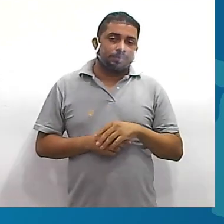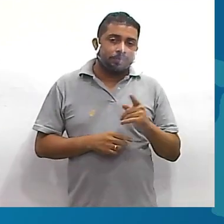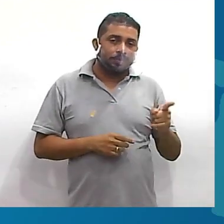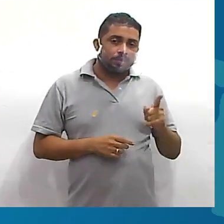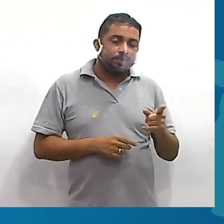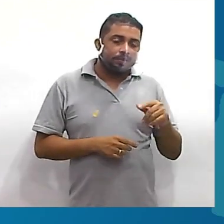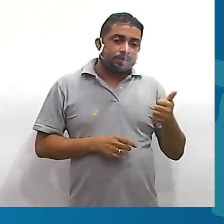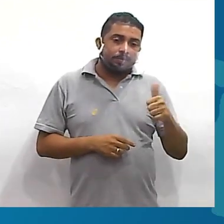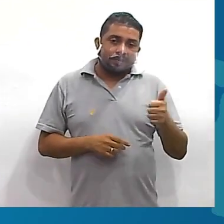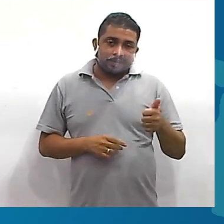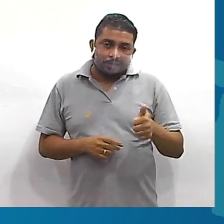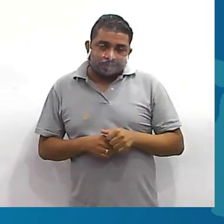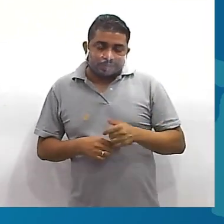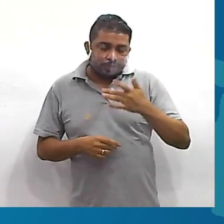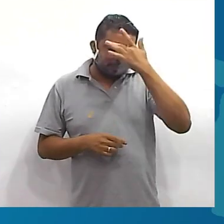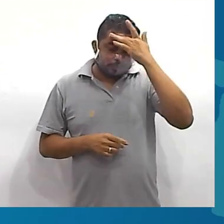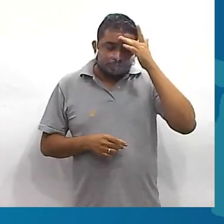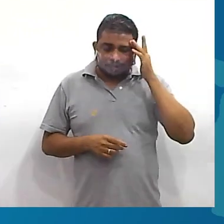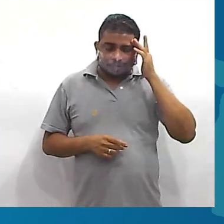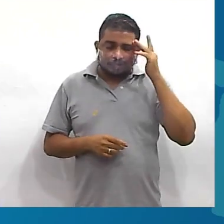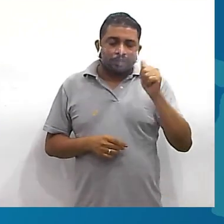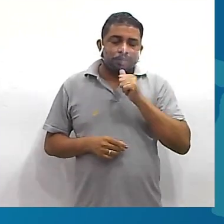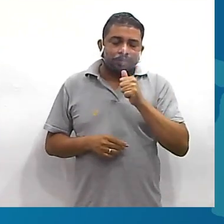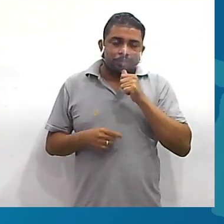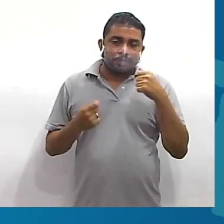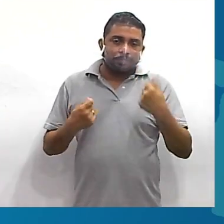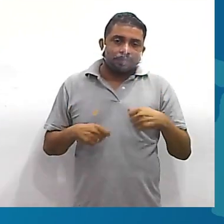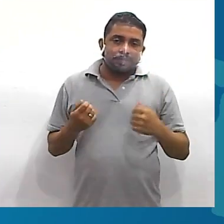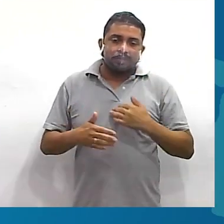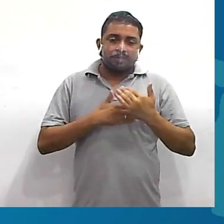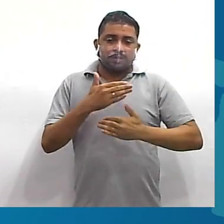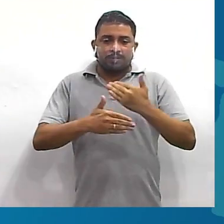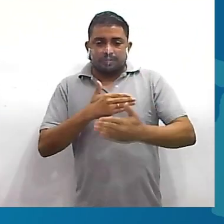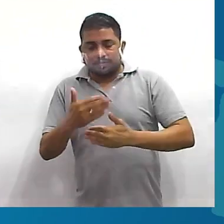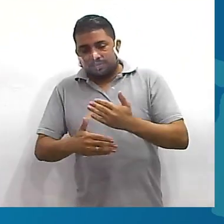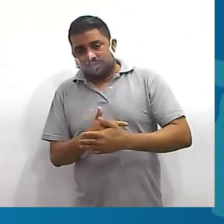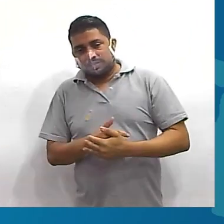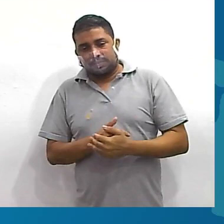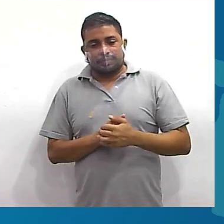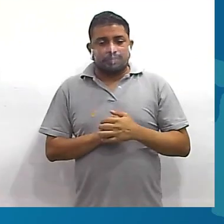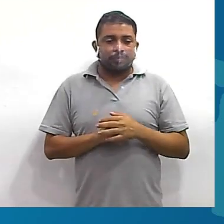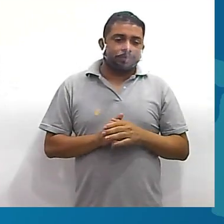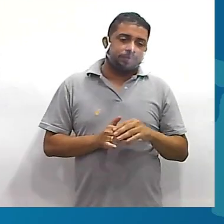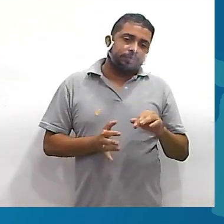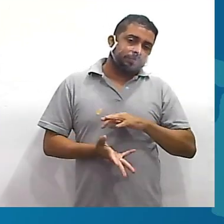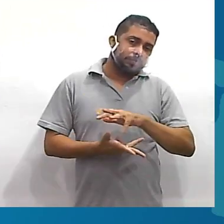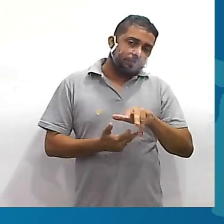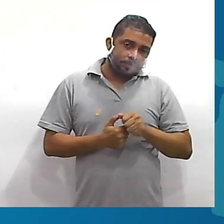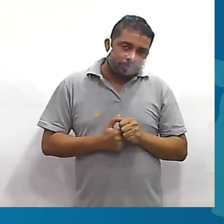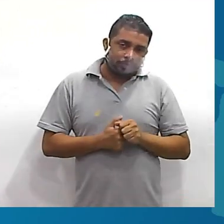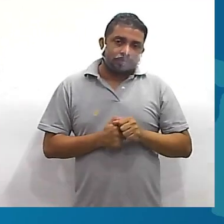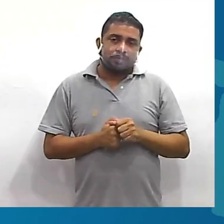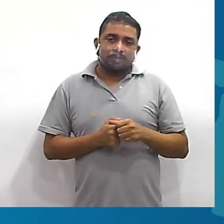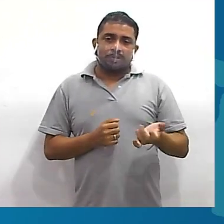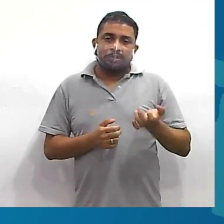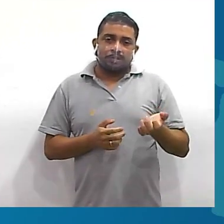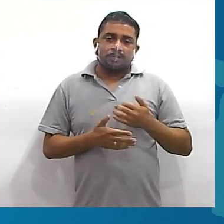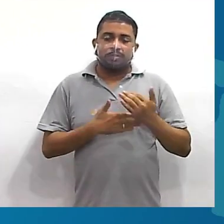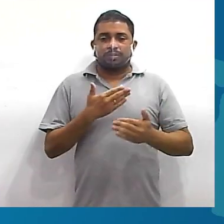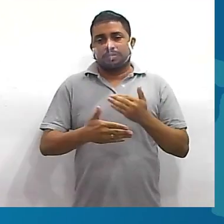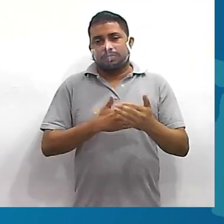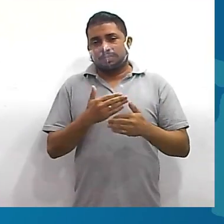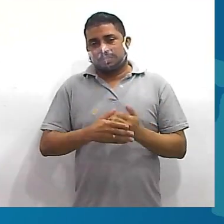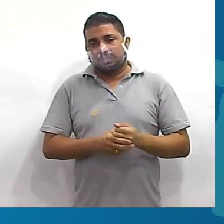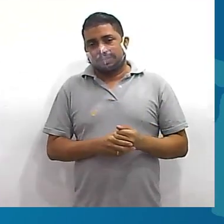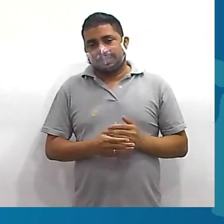é uma habilidade que muitas pessoas ainda precisam desenvolver e, de acordo com o Fórum Econômico Mundial, essa é uma habilidade que requer um desenvolvimento, pelo menos